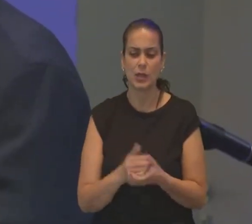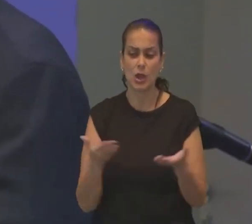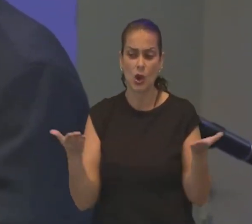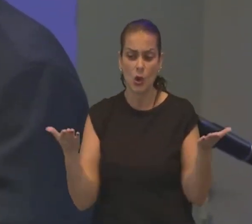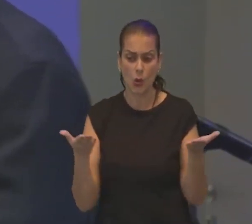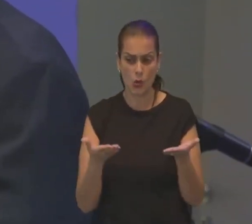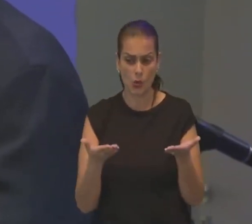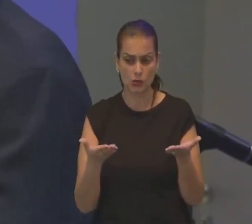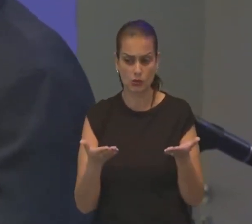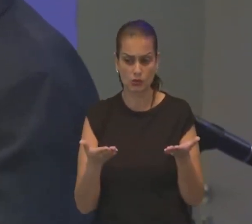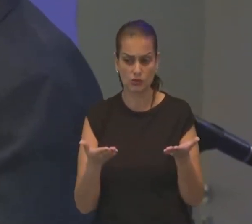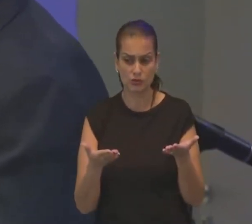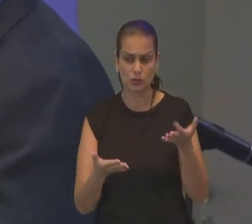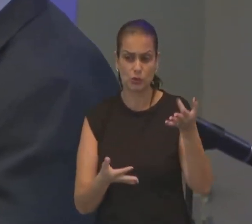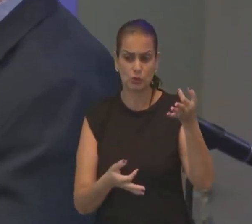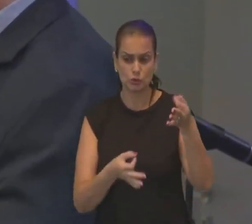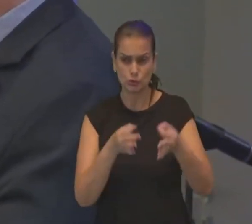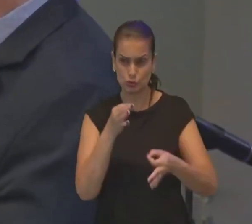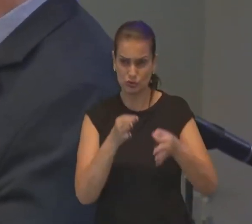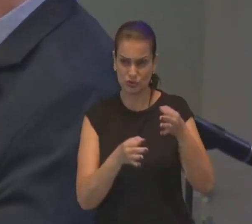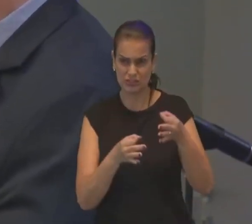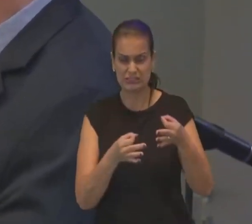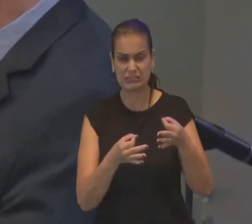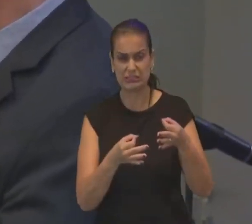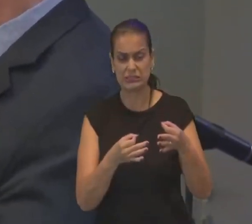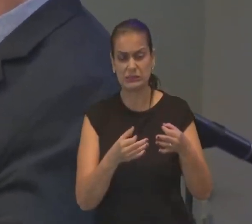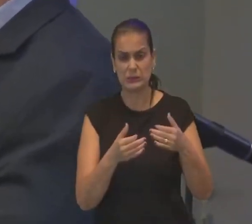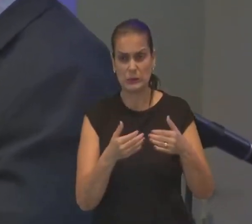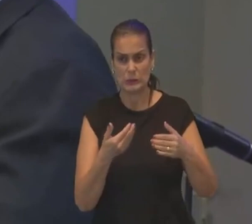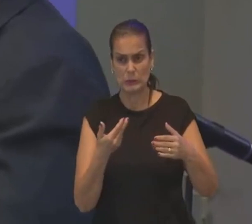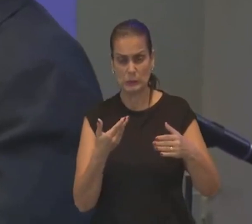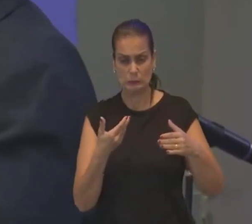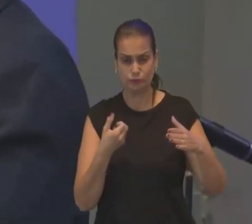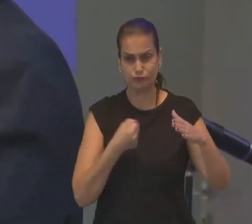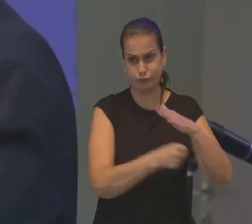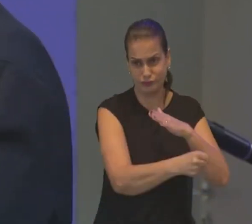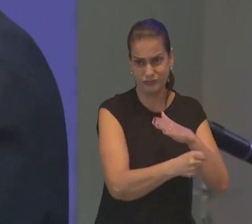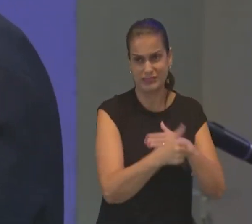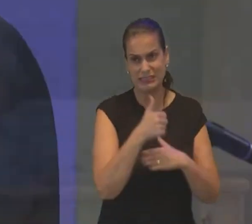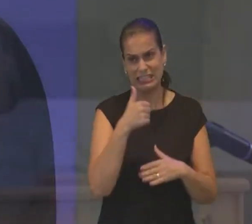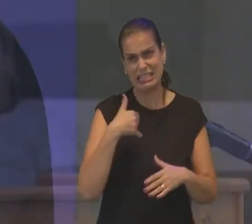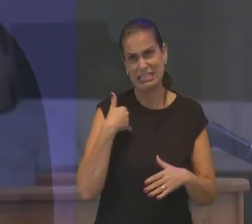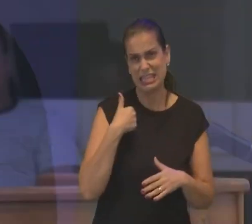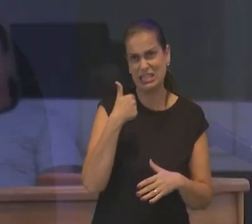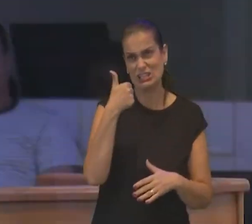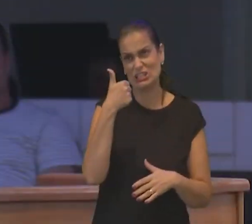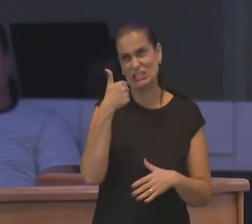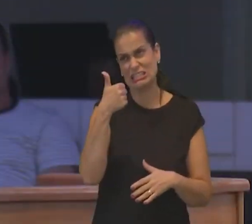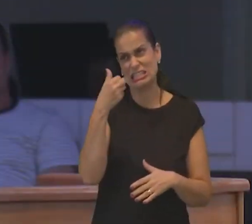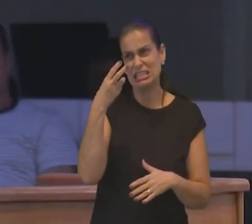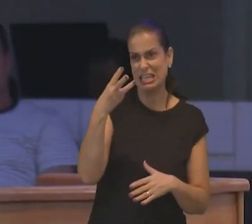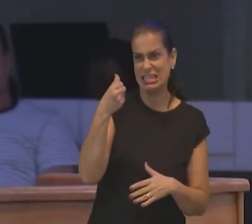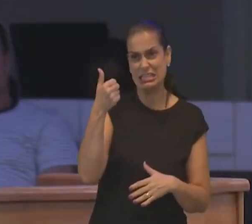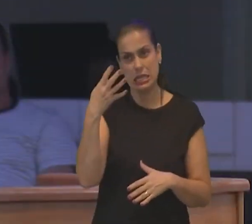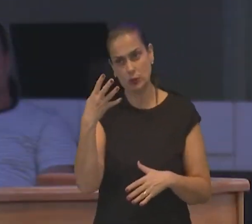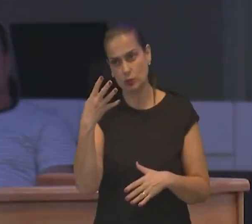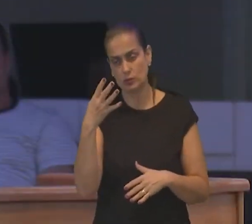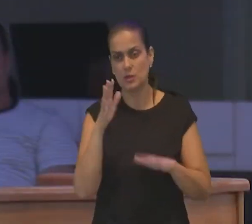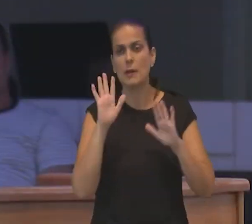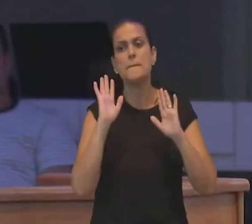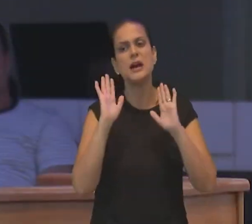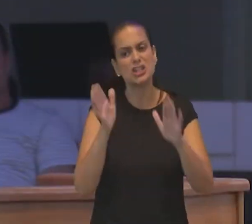Hoje, a justiça só pega 13, 14 anos, mas eu já peguei menor infrator de 9 anos dentro do